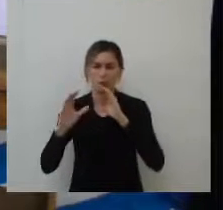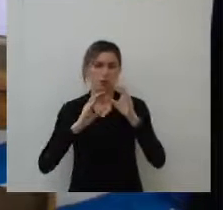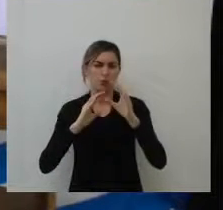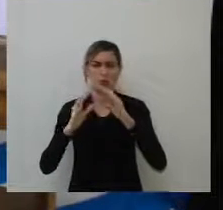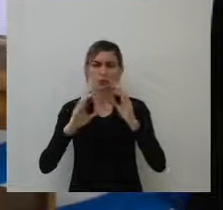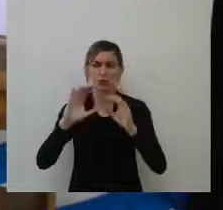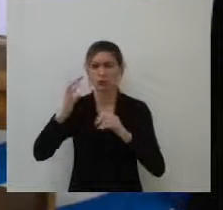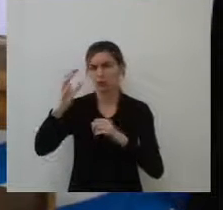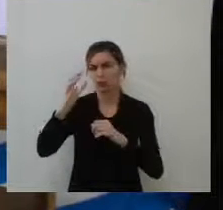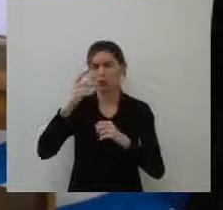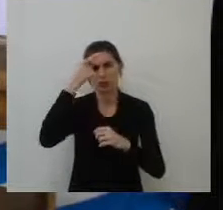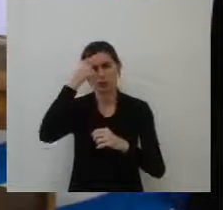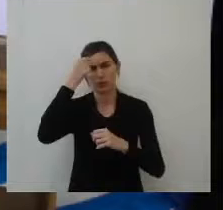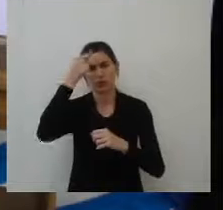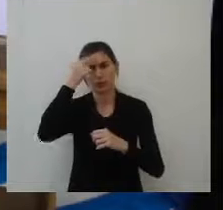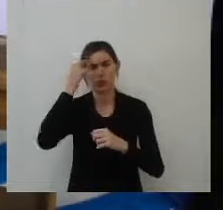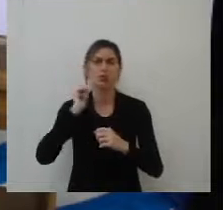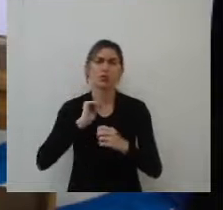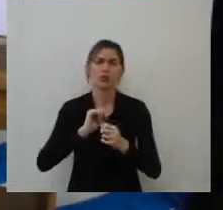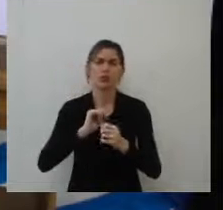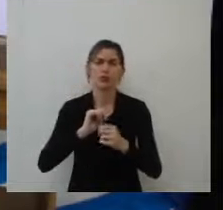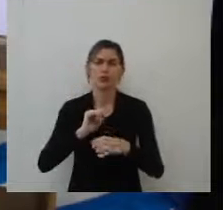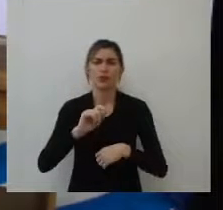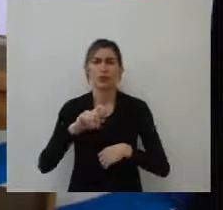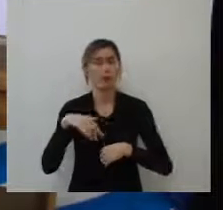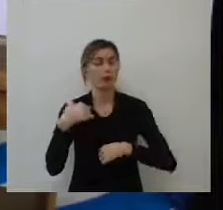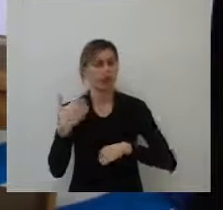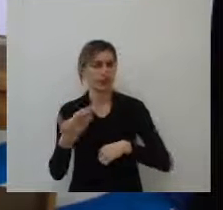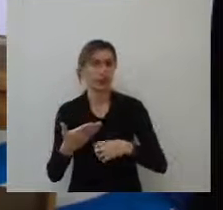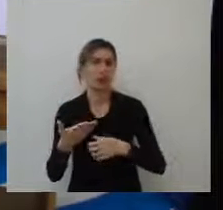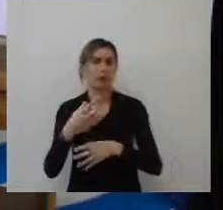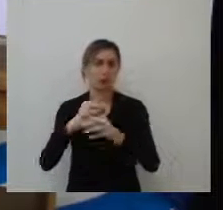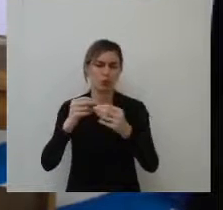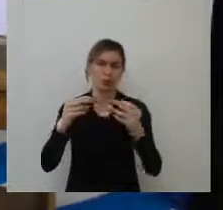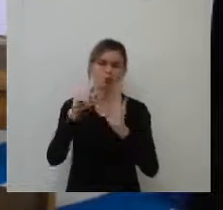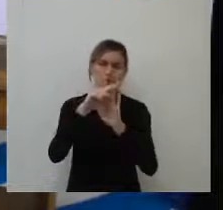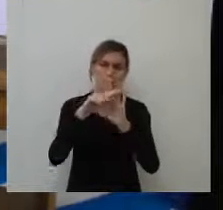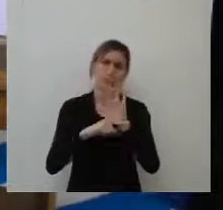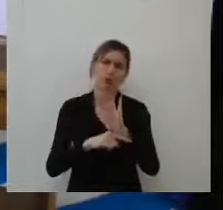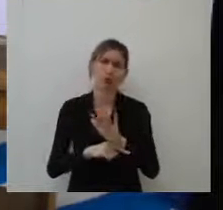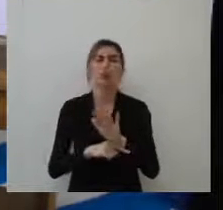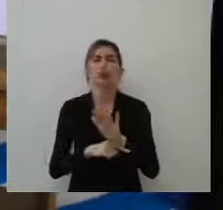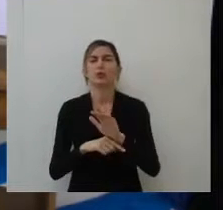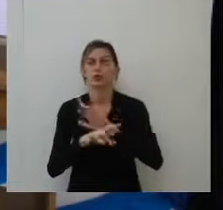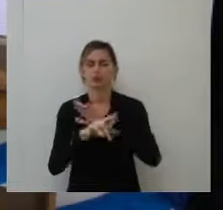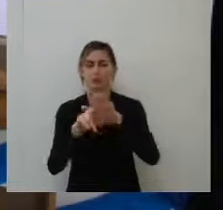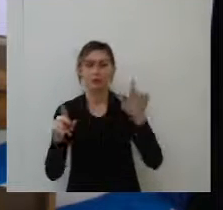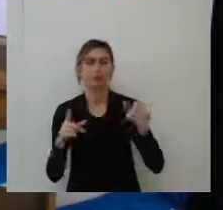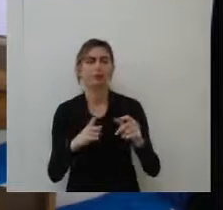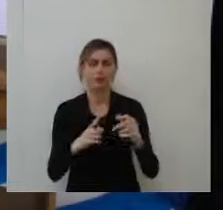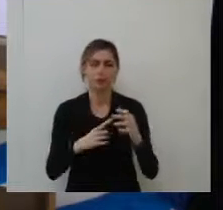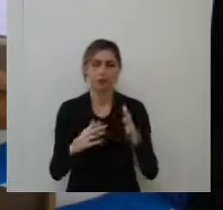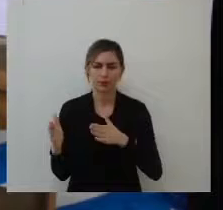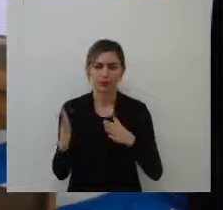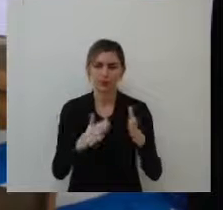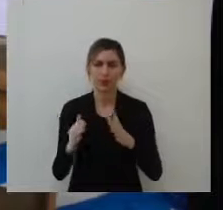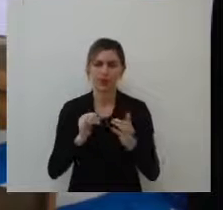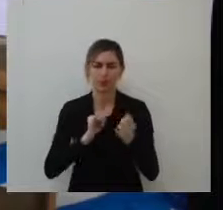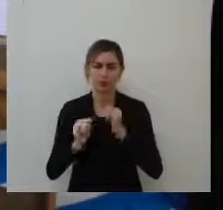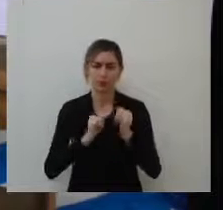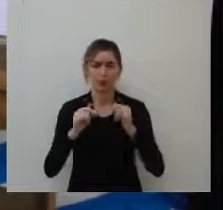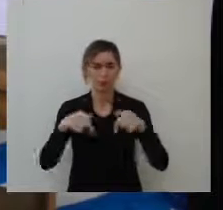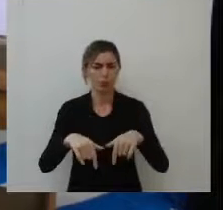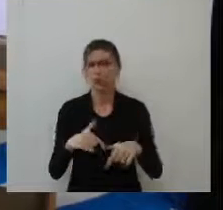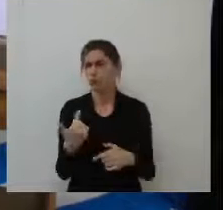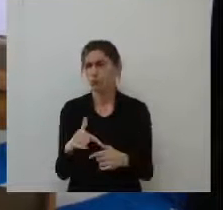entre a ciência e a universidade, tá, as universidades que utilizavam. Então, são muitos programas que existiram no período da internet, que hoje não